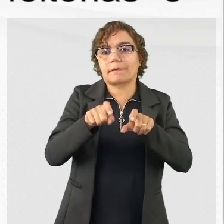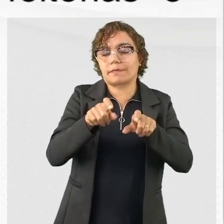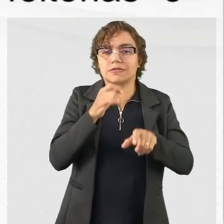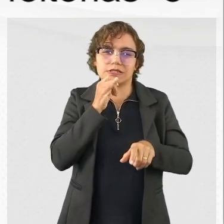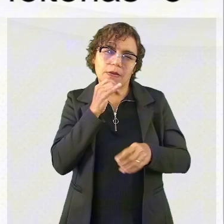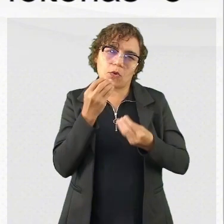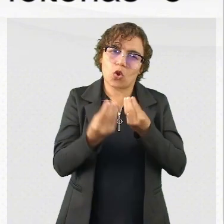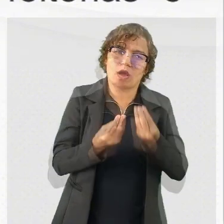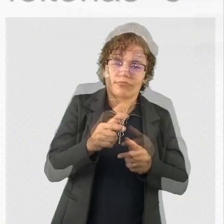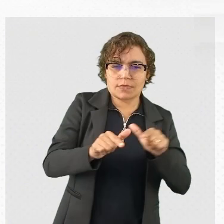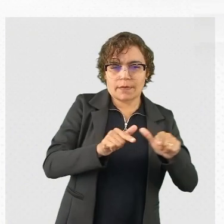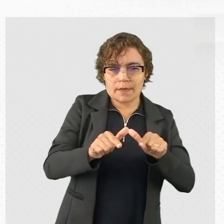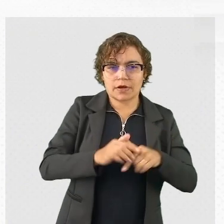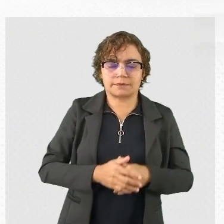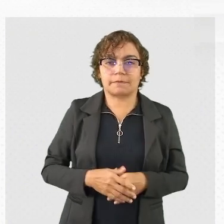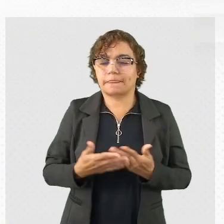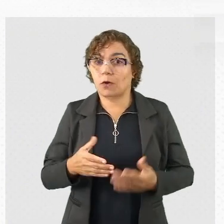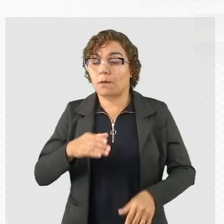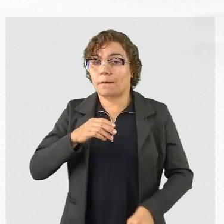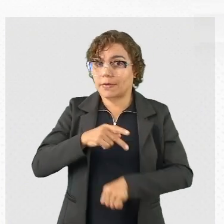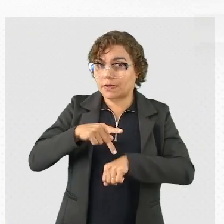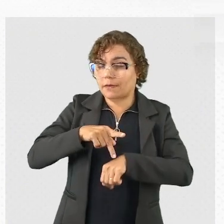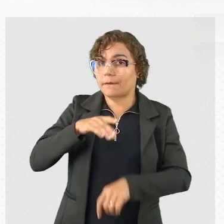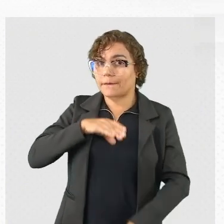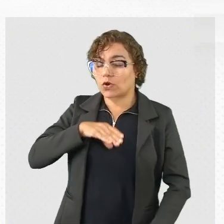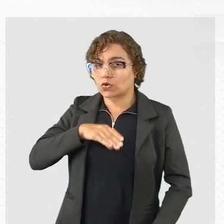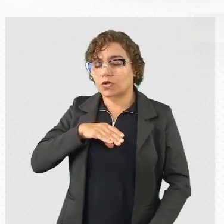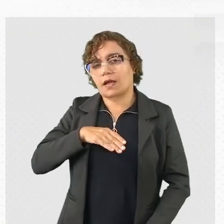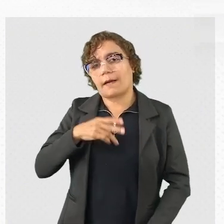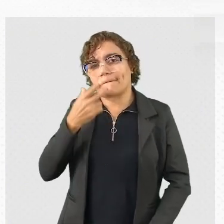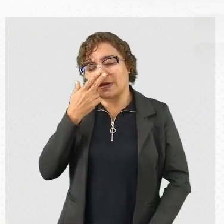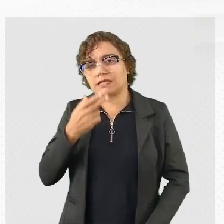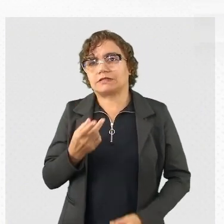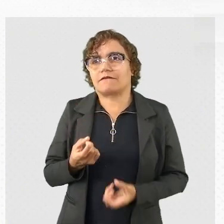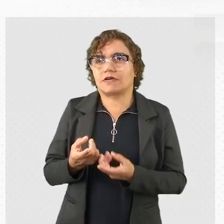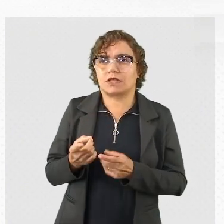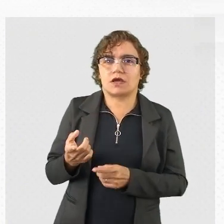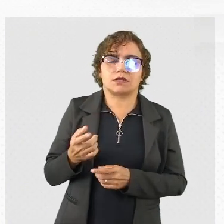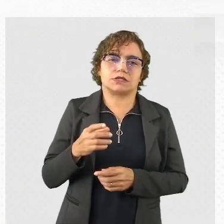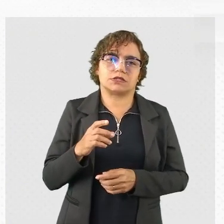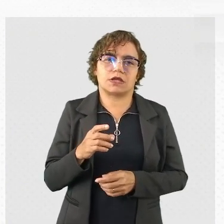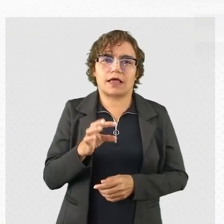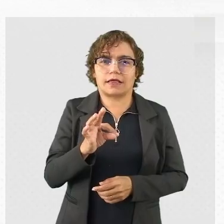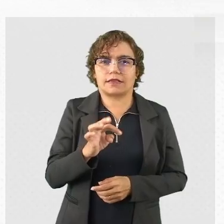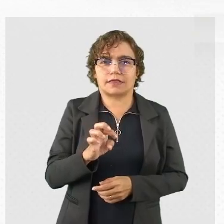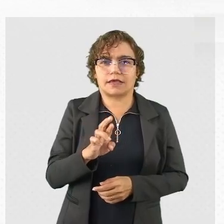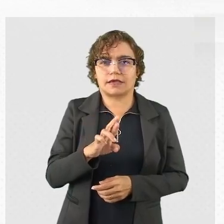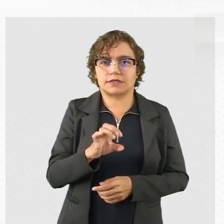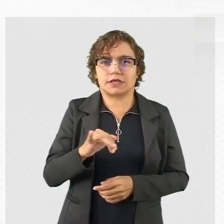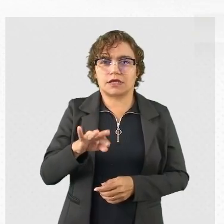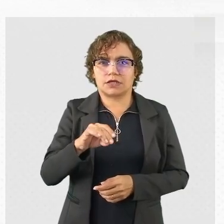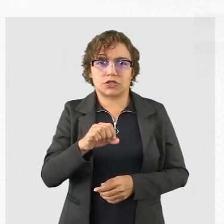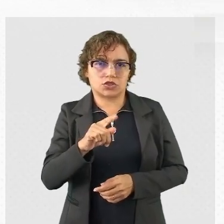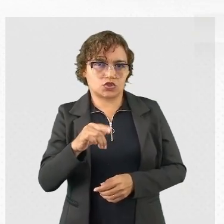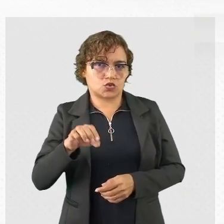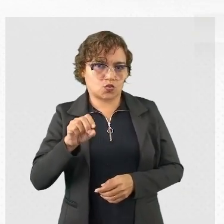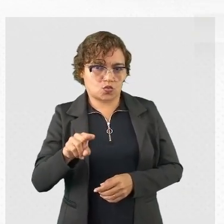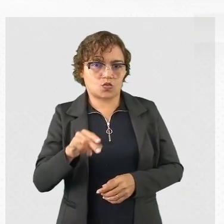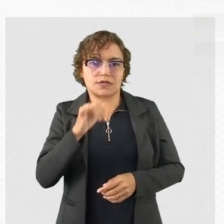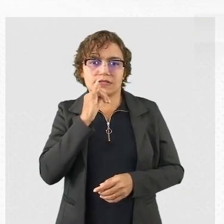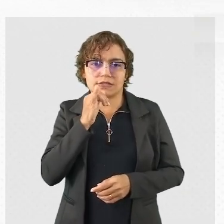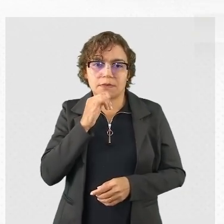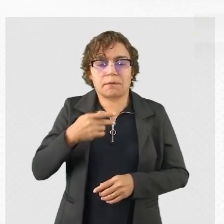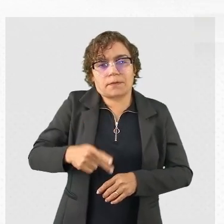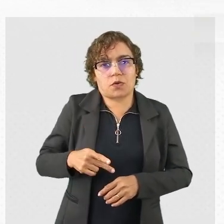brasileira. Então, olha só, Portugal ele sempre terceirizou a particulares a exploração do território